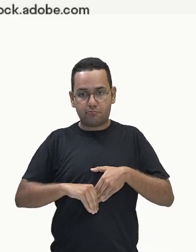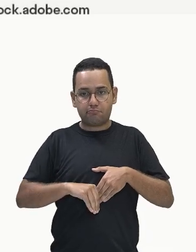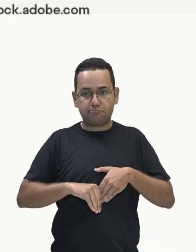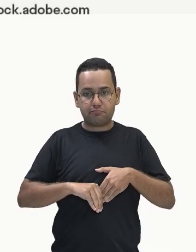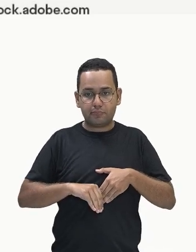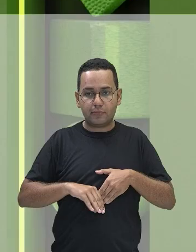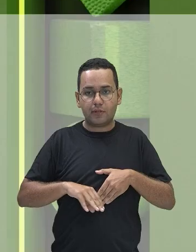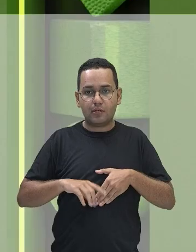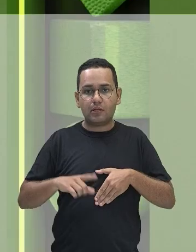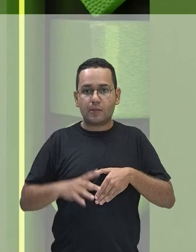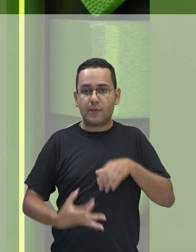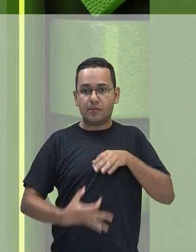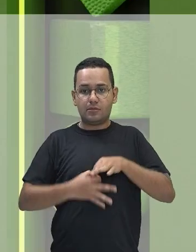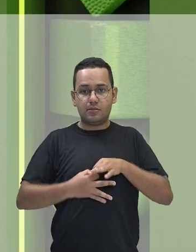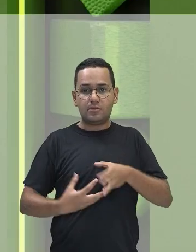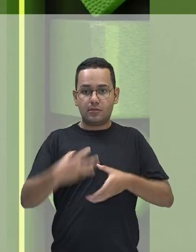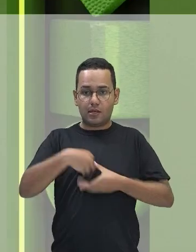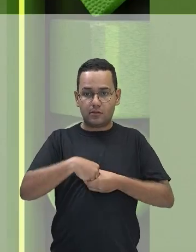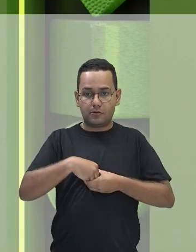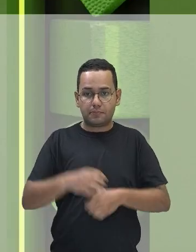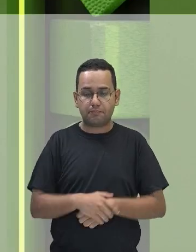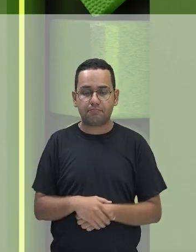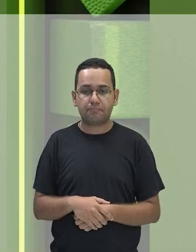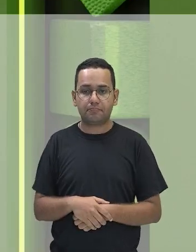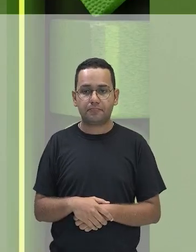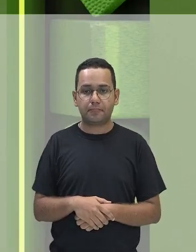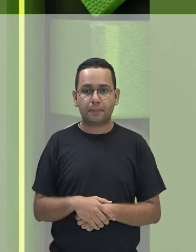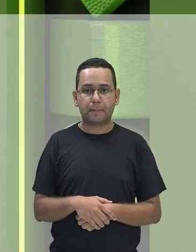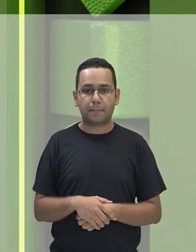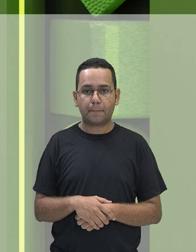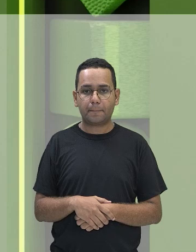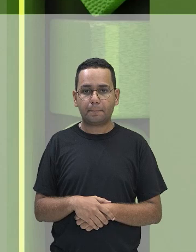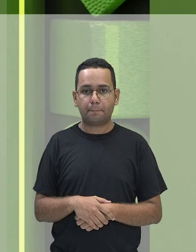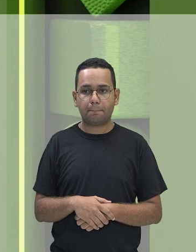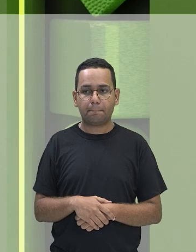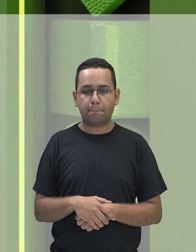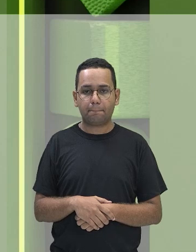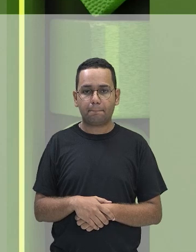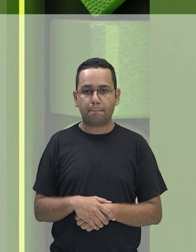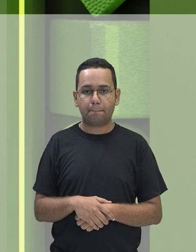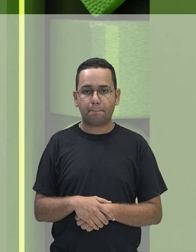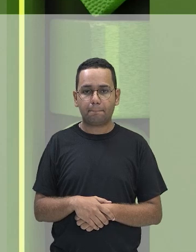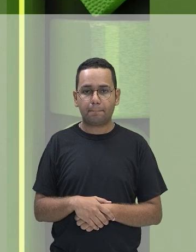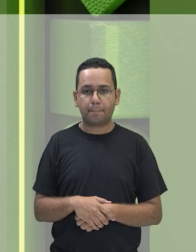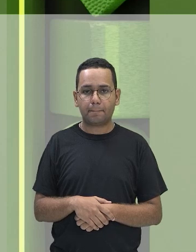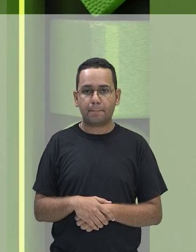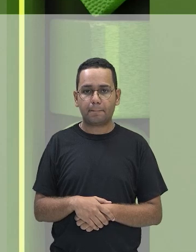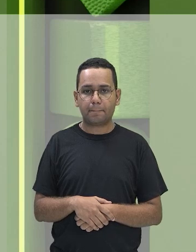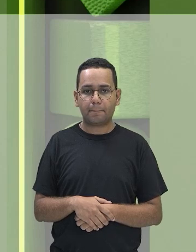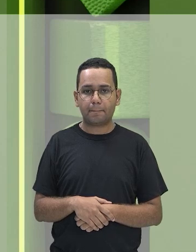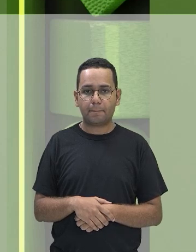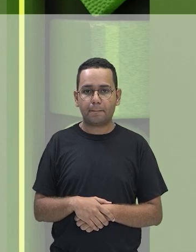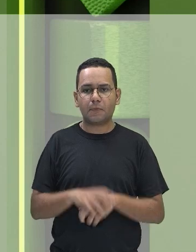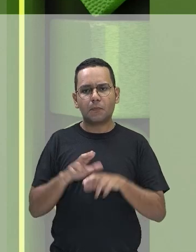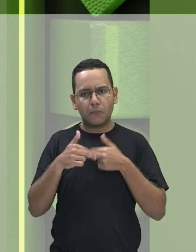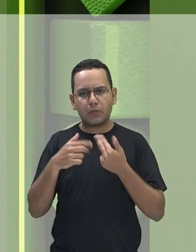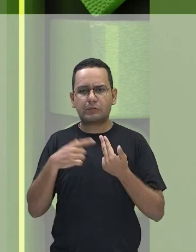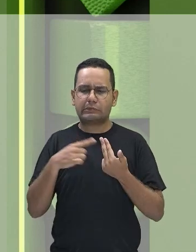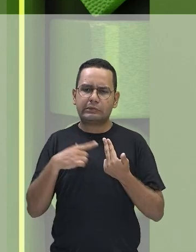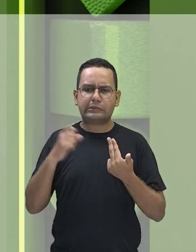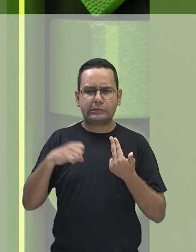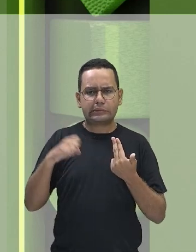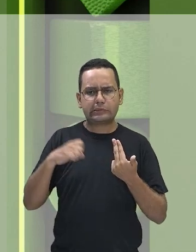a parte interna, o útero. Então, é lógico que ele está suscetível à ação de vírus, à ação